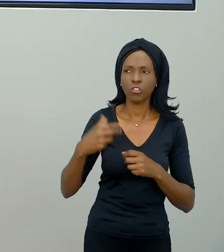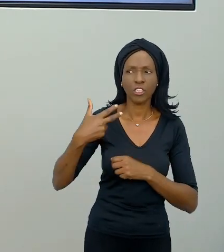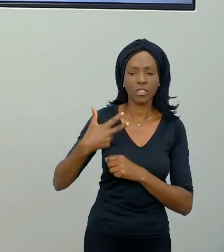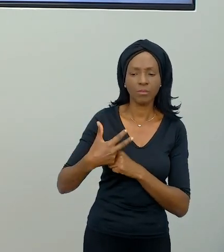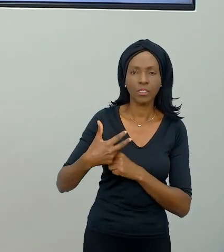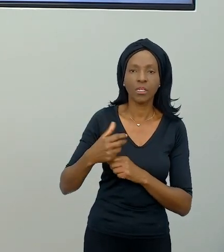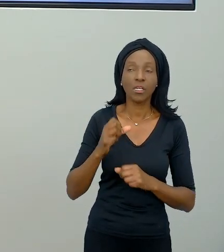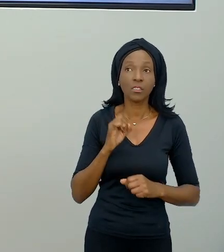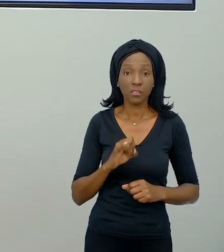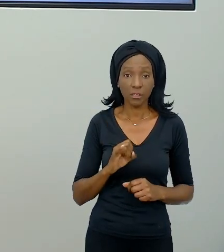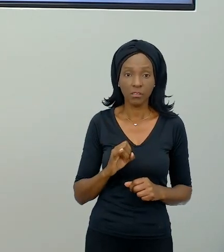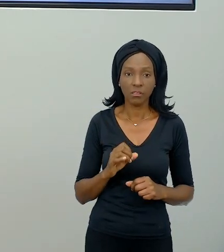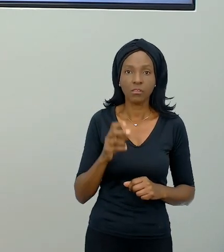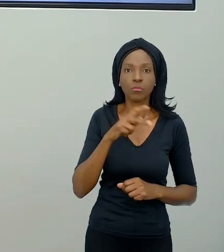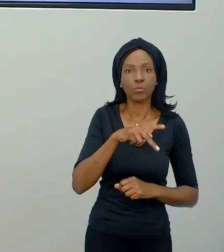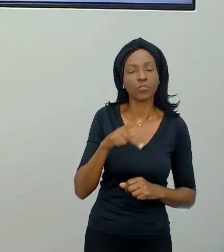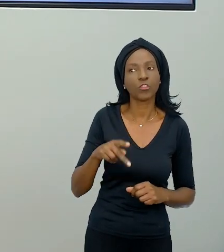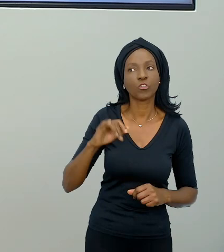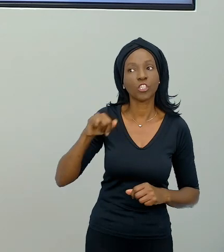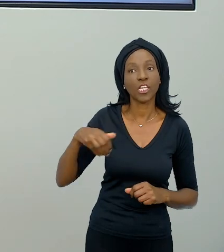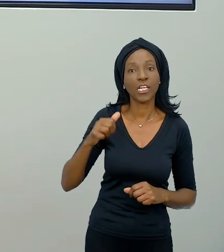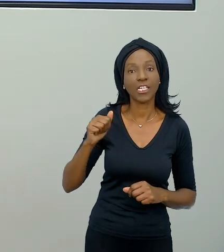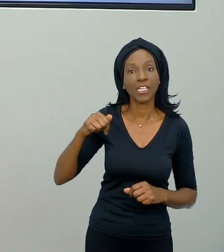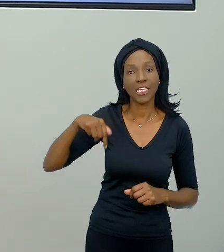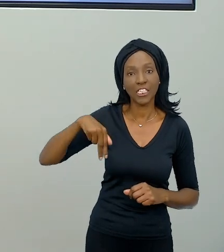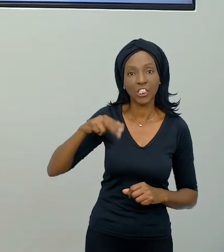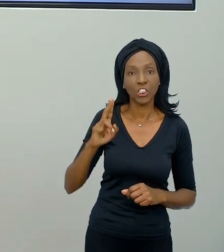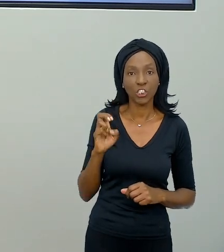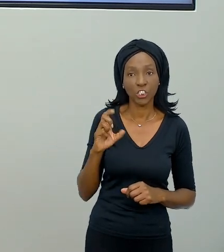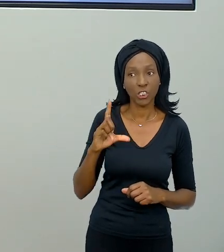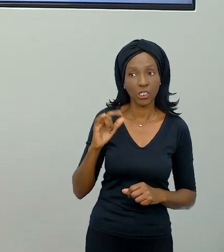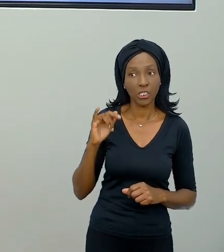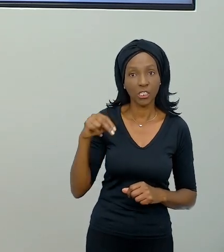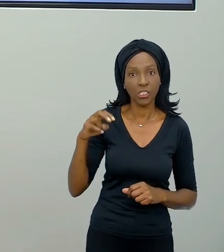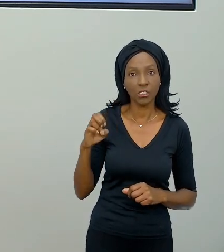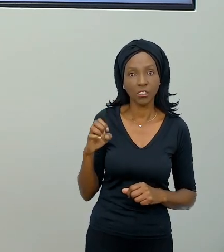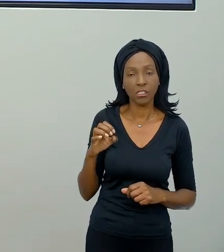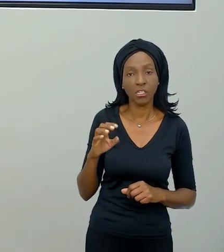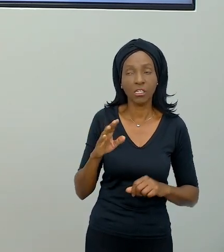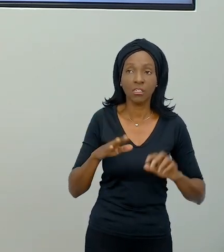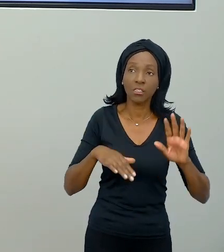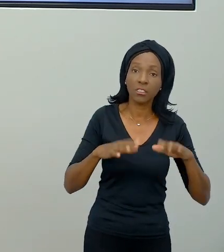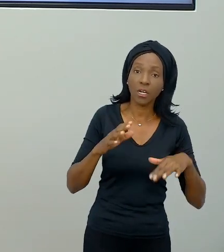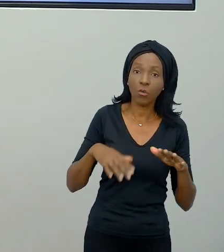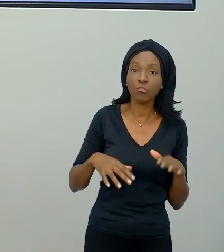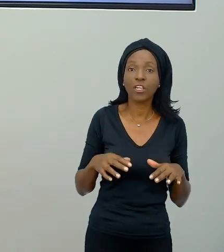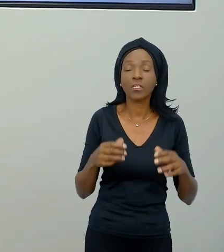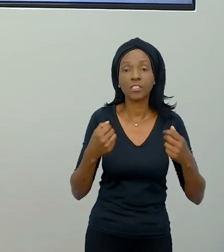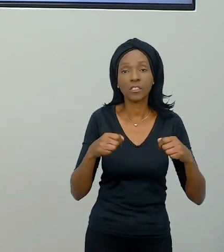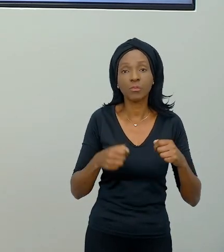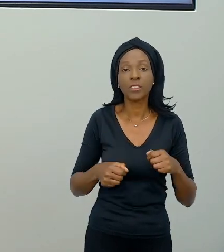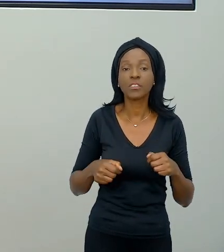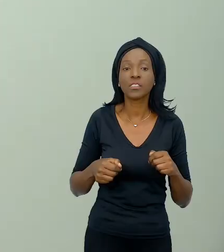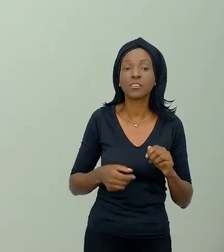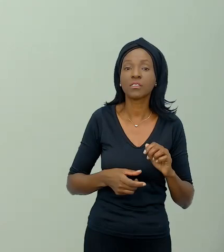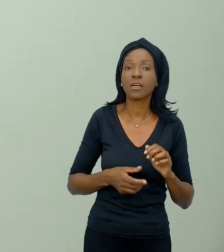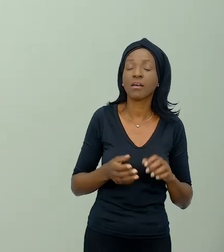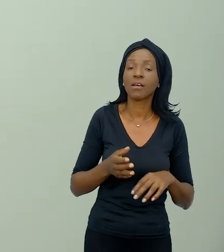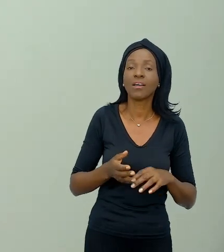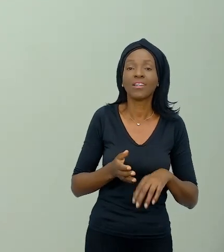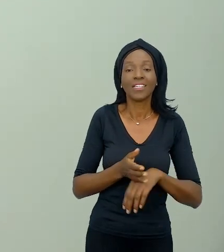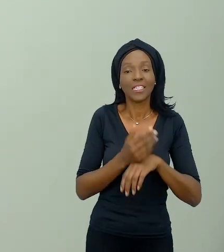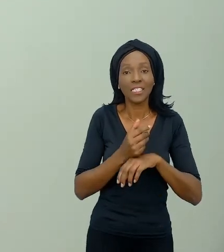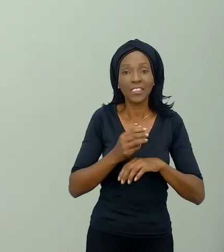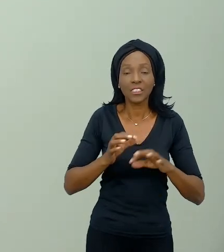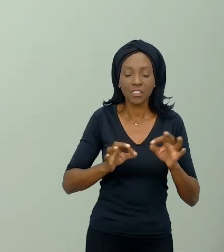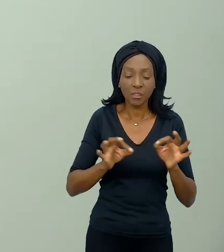aula, nesse caso, professora Jaqueline, talvez seja interessante, né, reorganizar a sala, porque daí precisa ter a mesa. Né, para